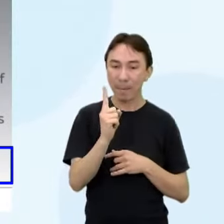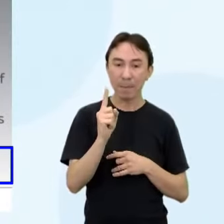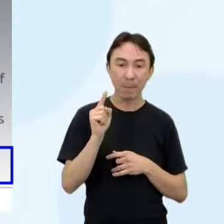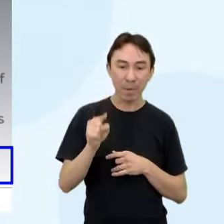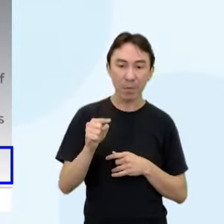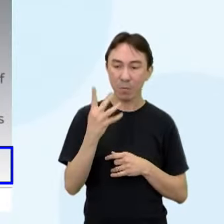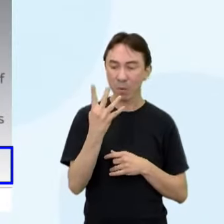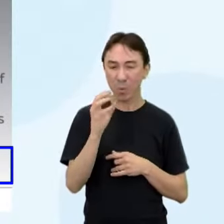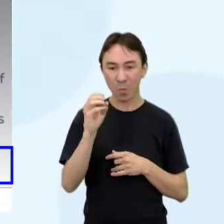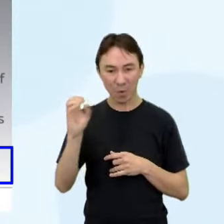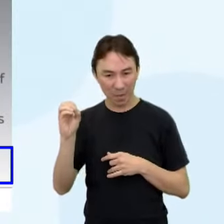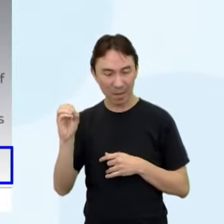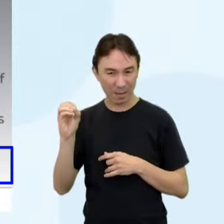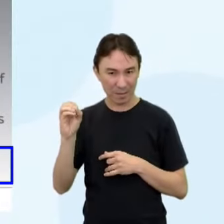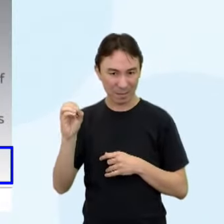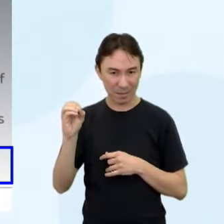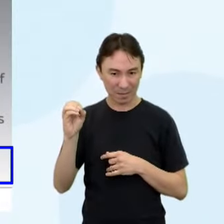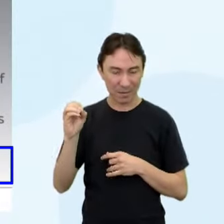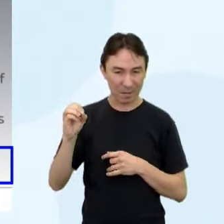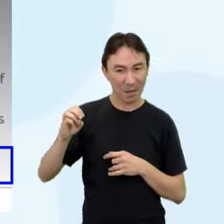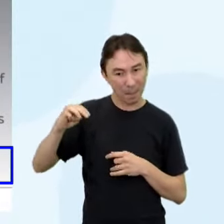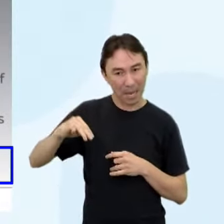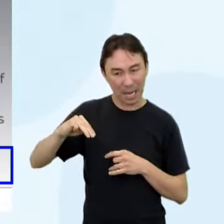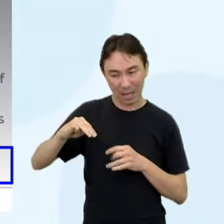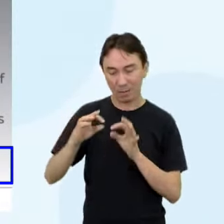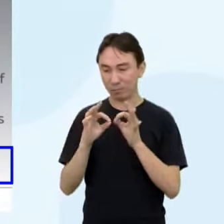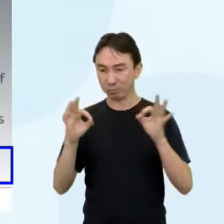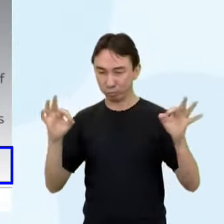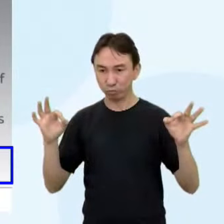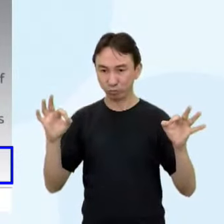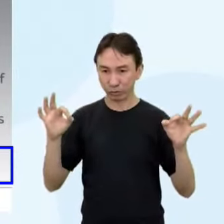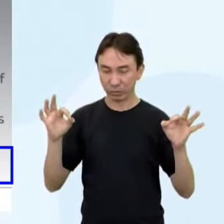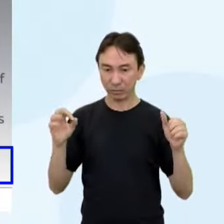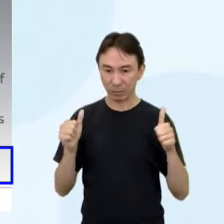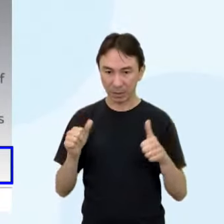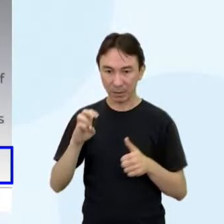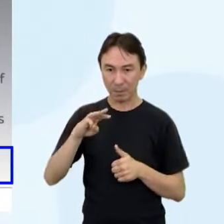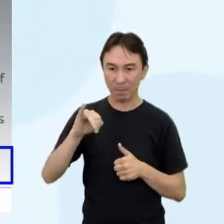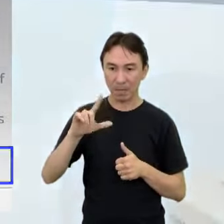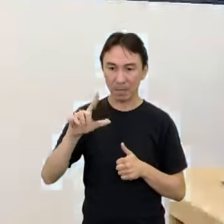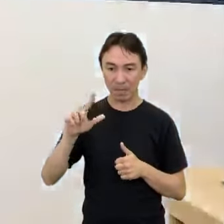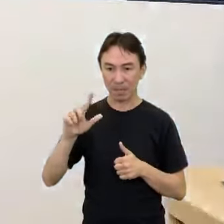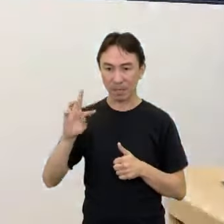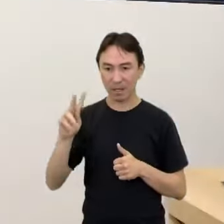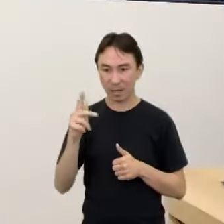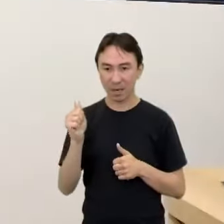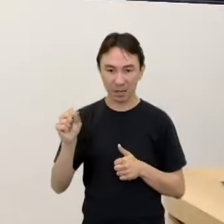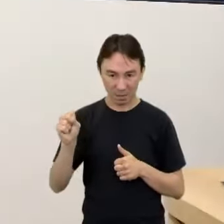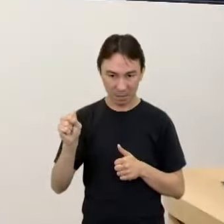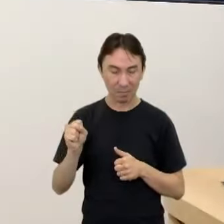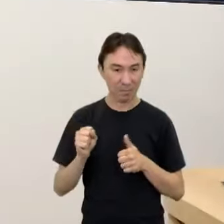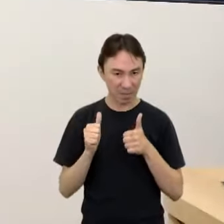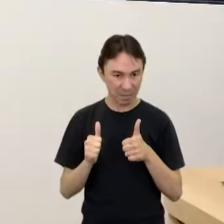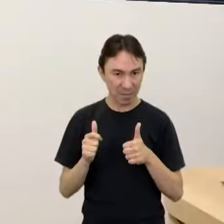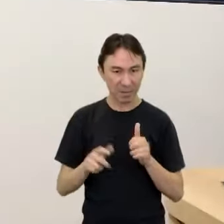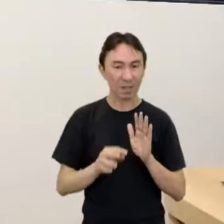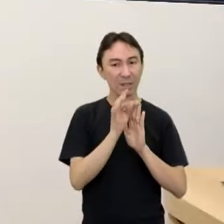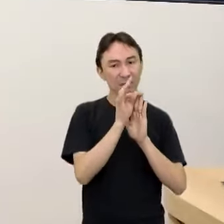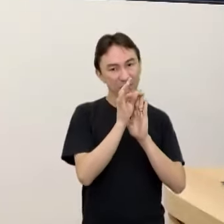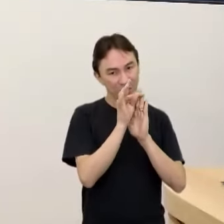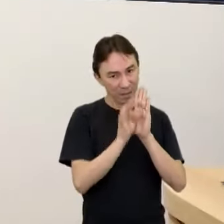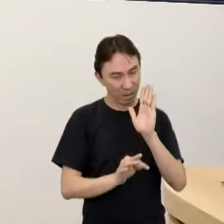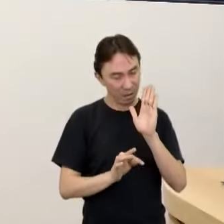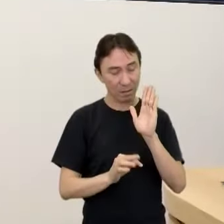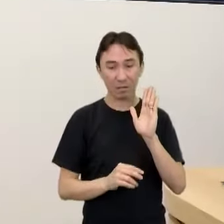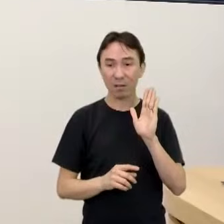1.400 milhas. Ok? Legal. Esse texto, como vocês perceberam aí, ele é um texto